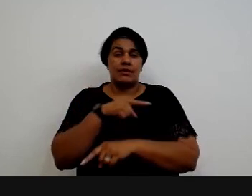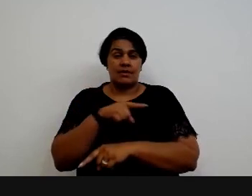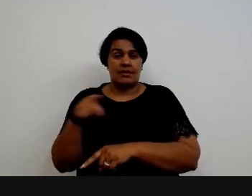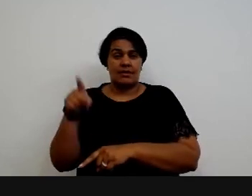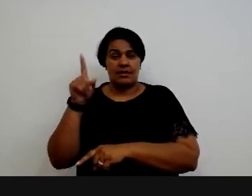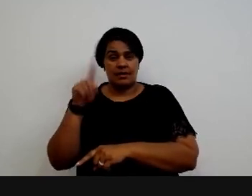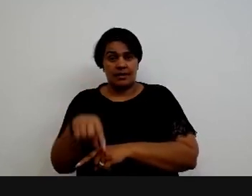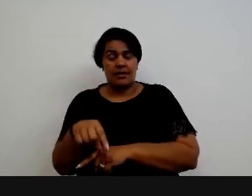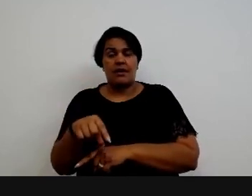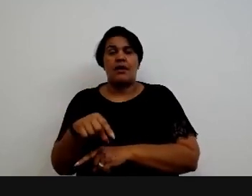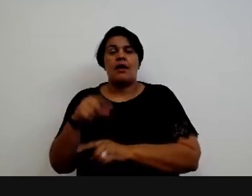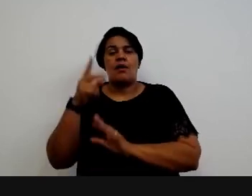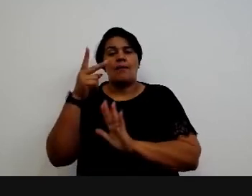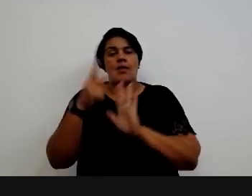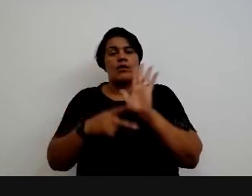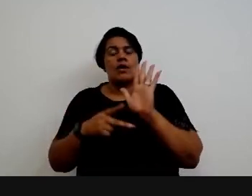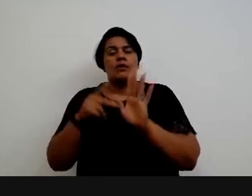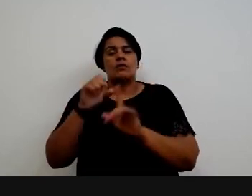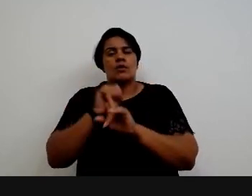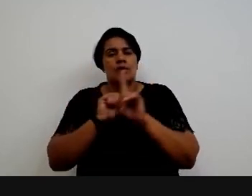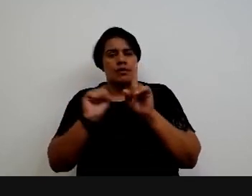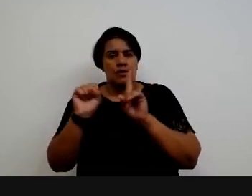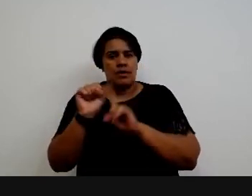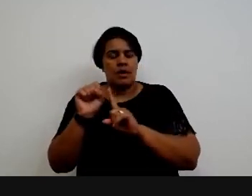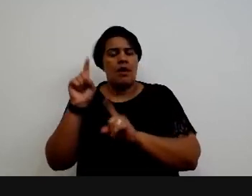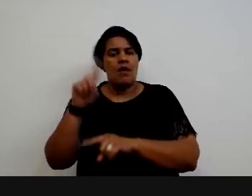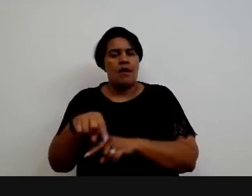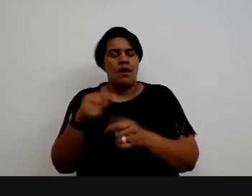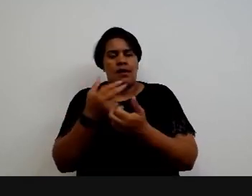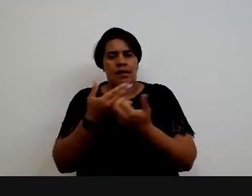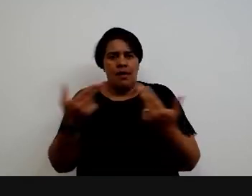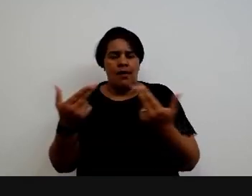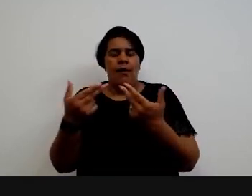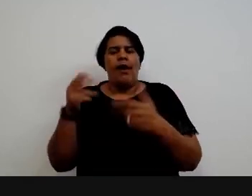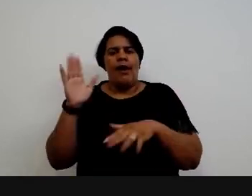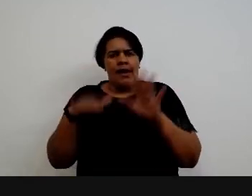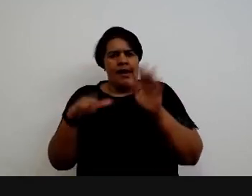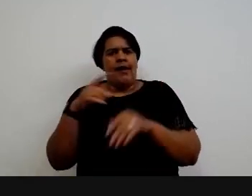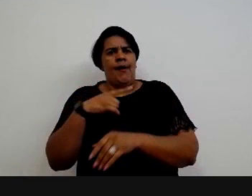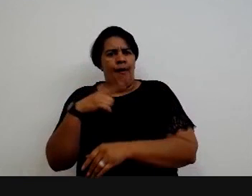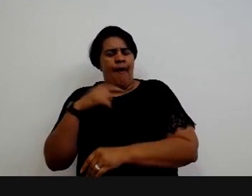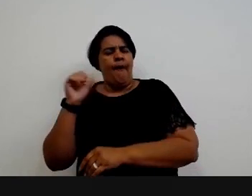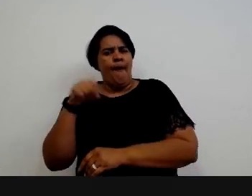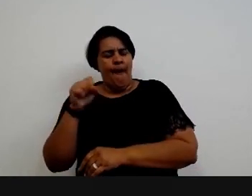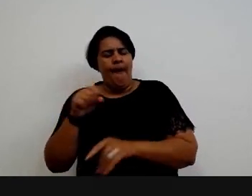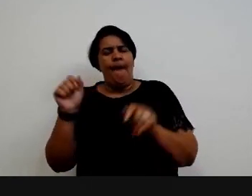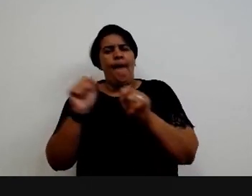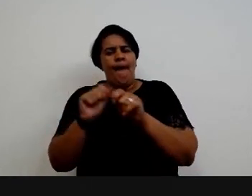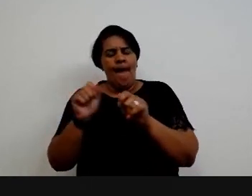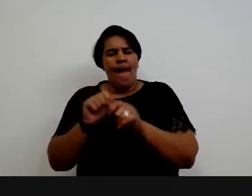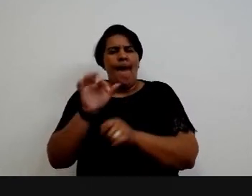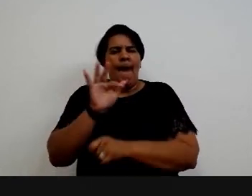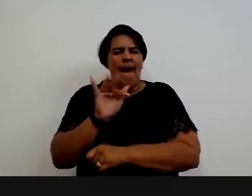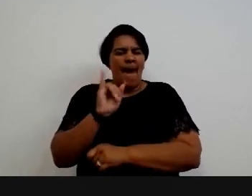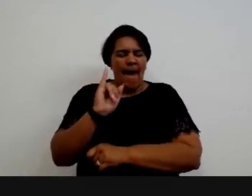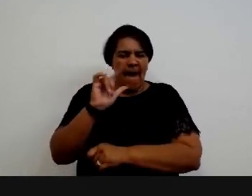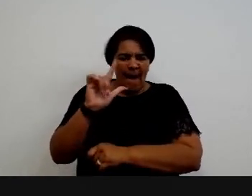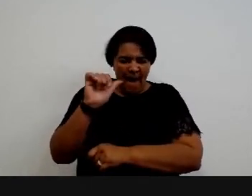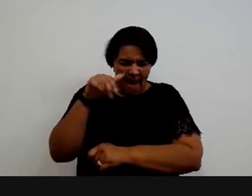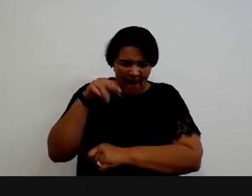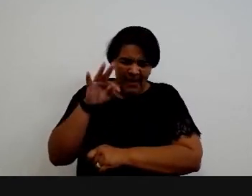bairro, aquele projeto social, aquela organização que muitas vezes até tem um fim religioso, mas que faz a filantropia, ela tem